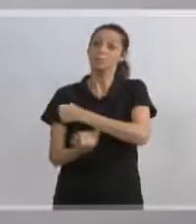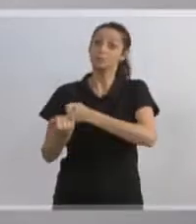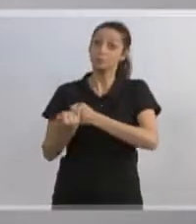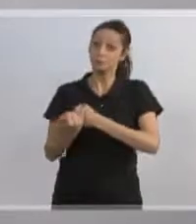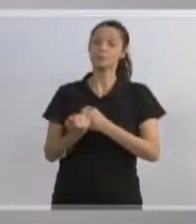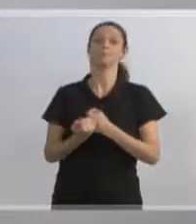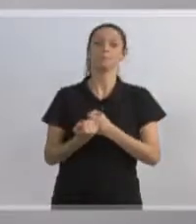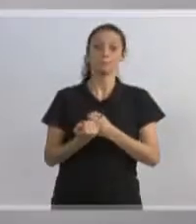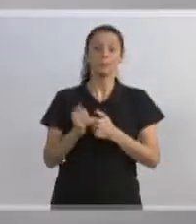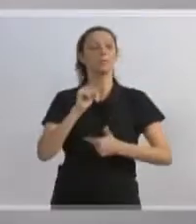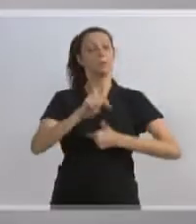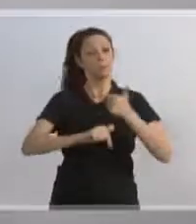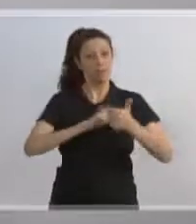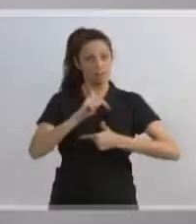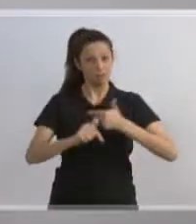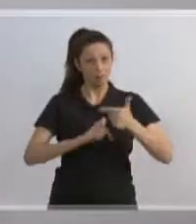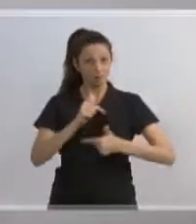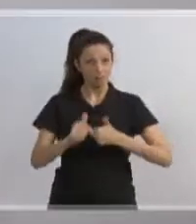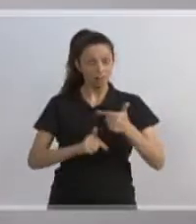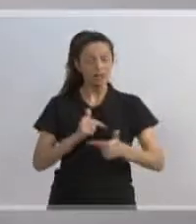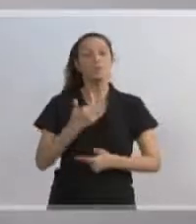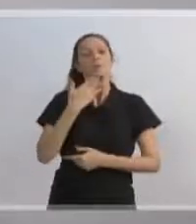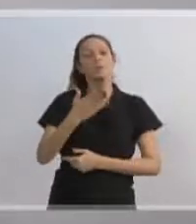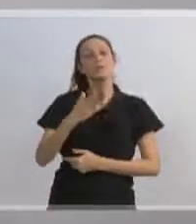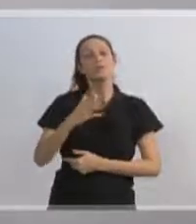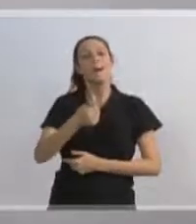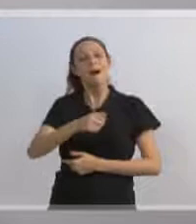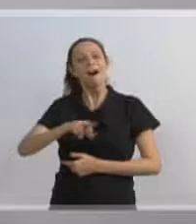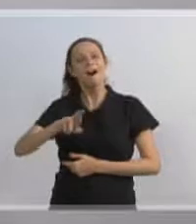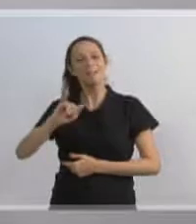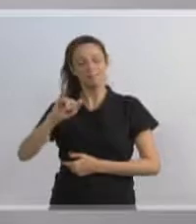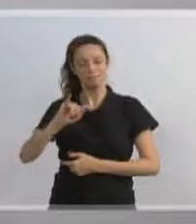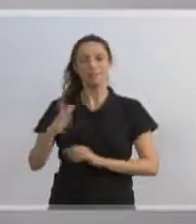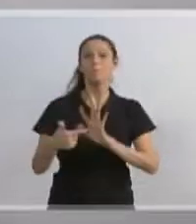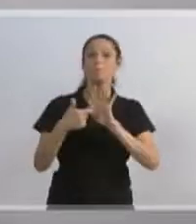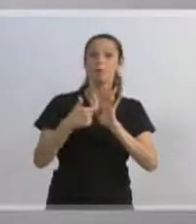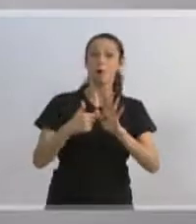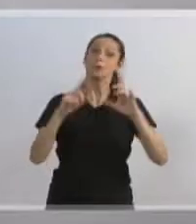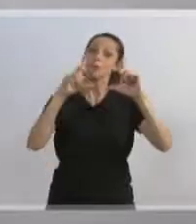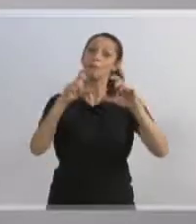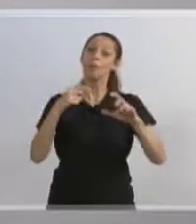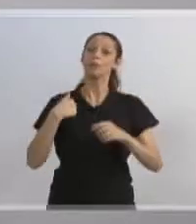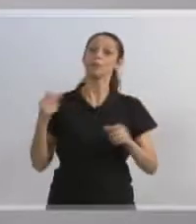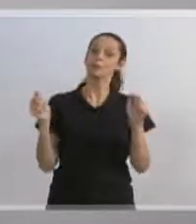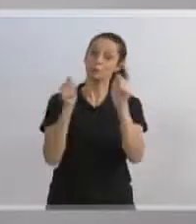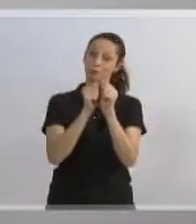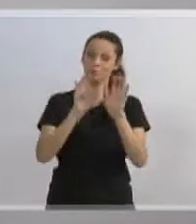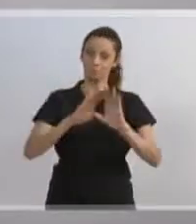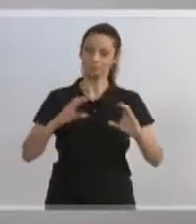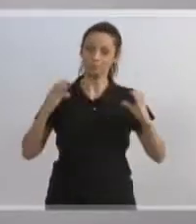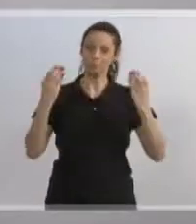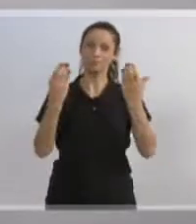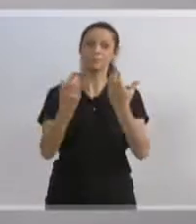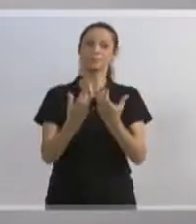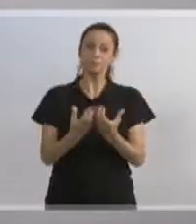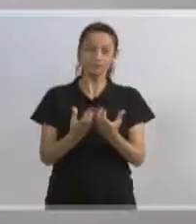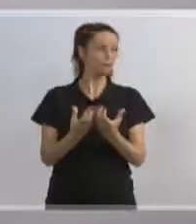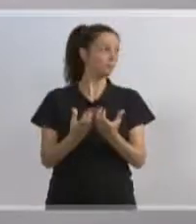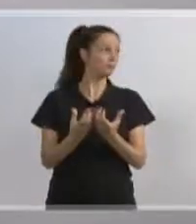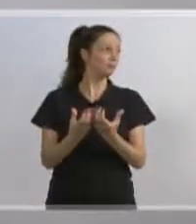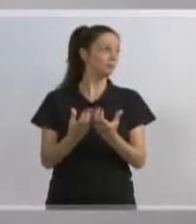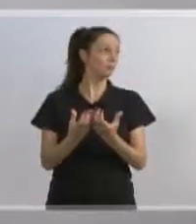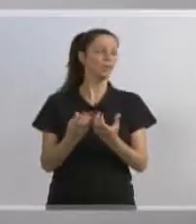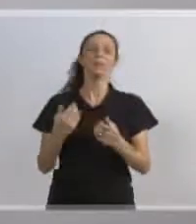serviço ainda, queria que o Ari soltasse a foto ali onde estou com a comunidade, deixasse aquela foto ali onde estou,